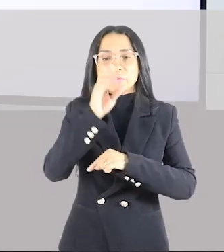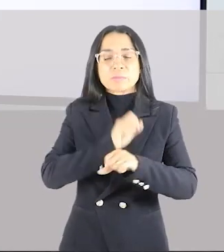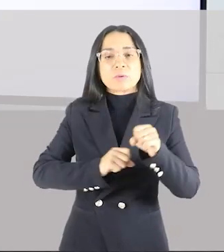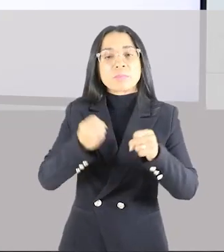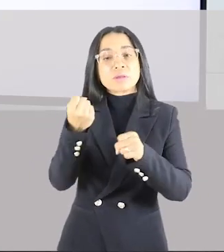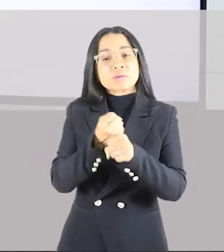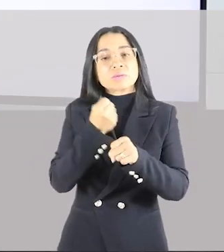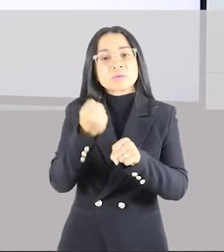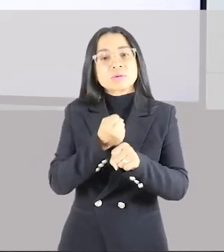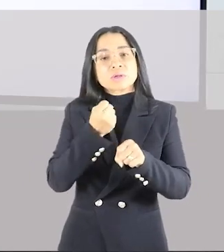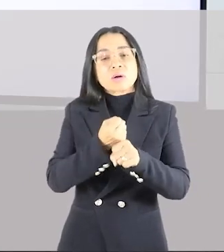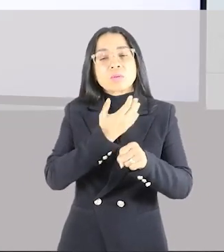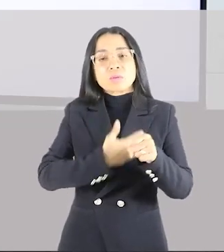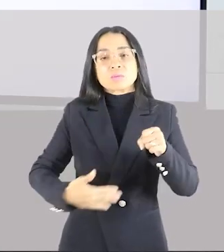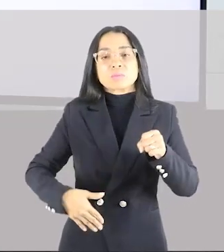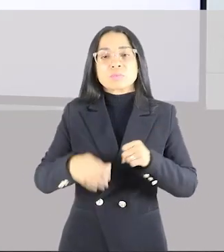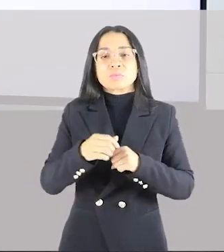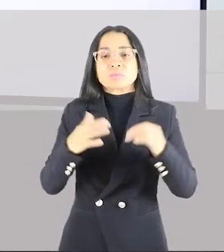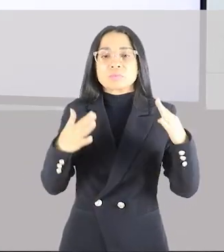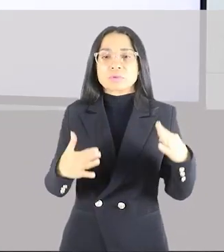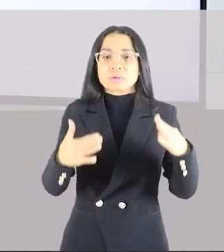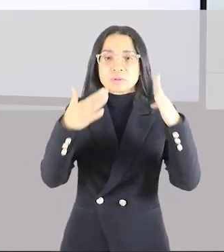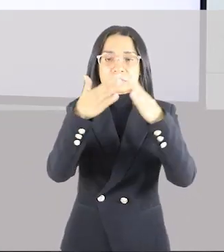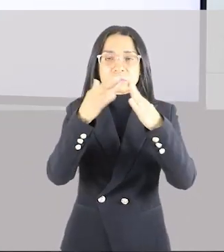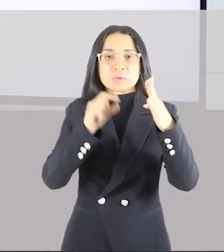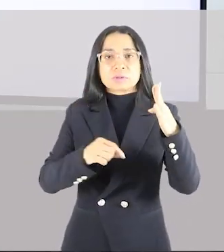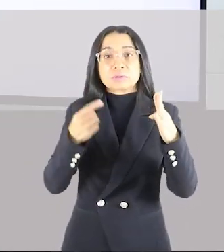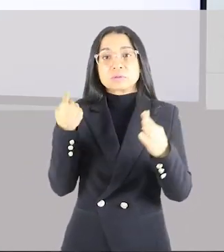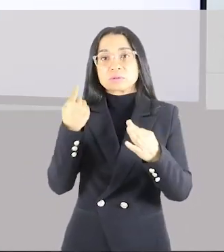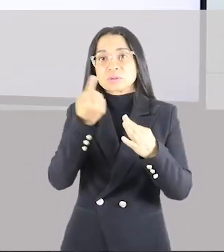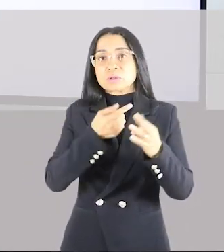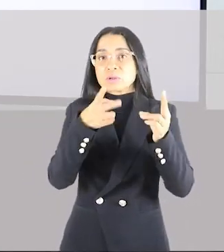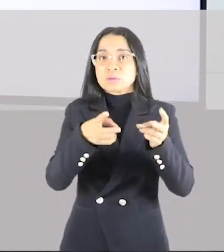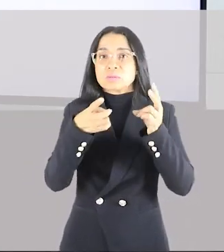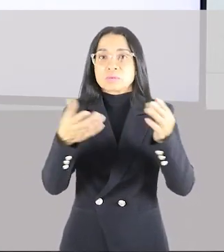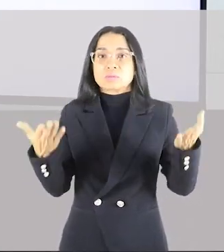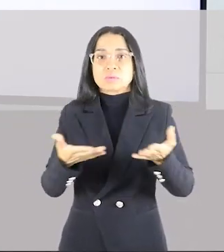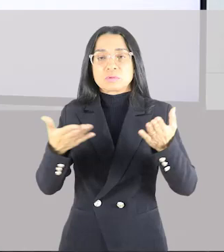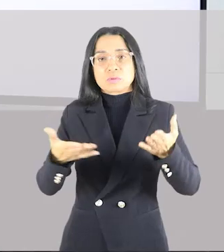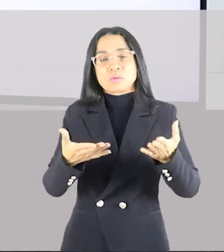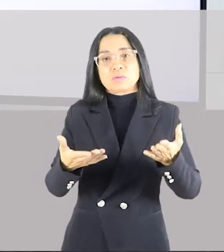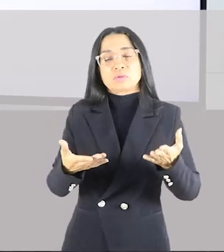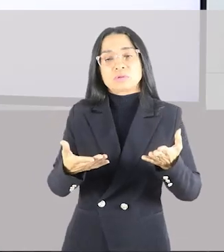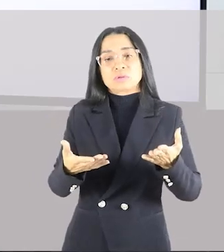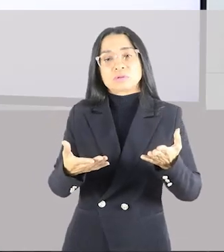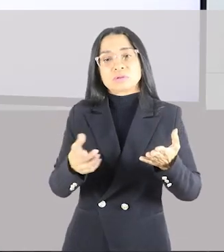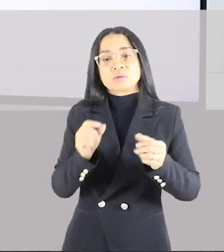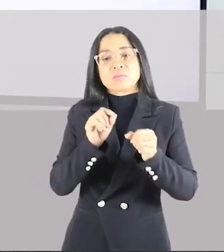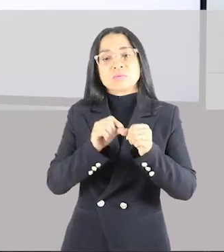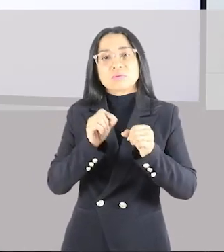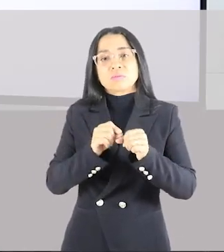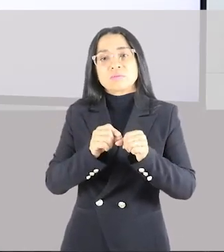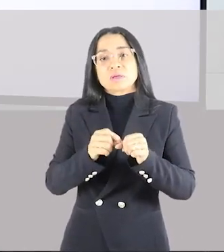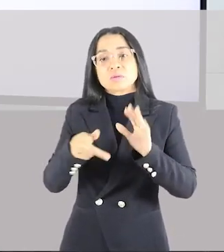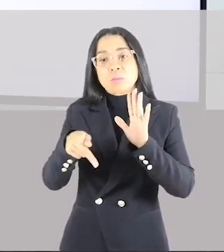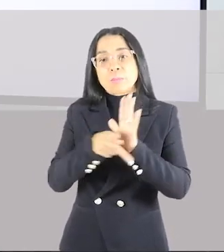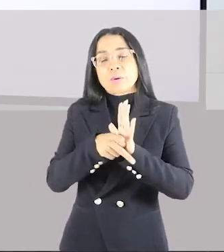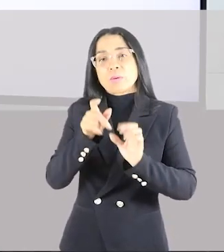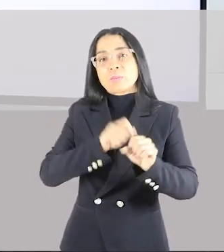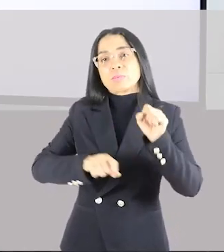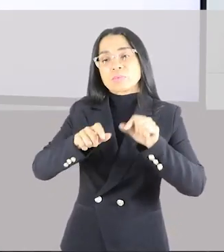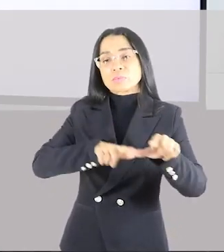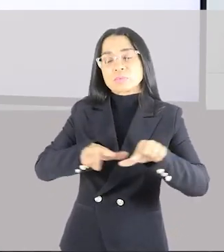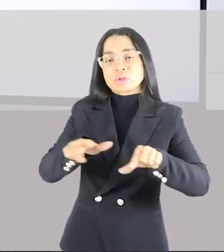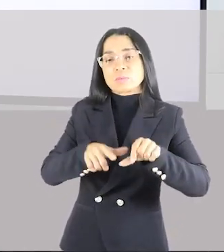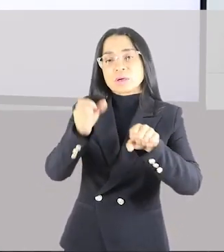públicas. As pirâmides que nós observamos hoje, né, esse grande monumento, eles foram feitos pela mão desses escravos, que carregavam aquelas